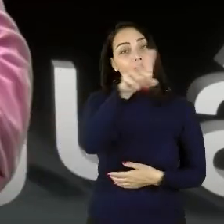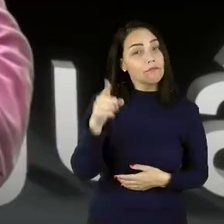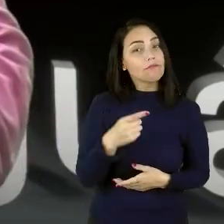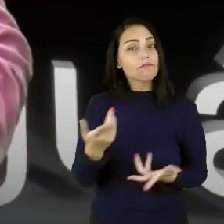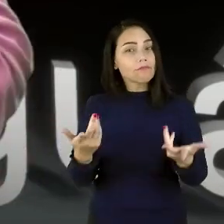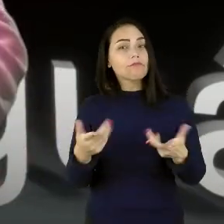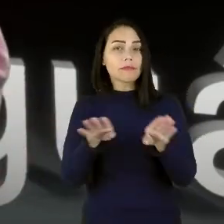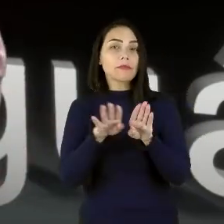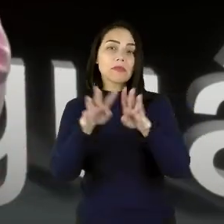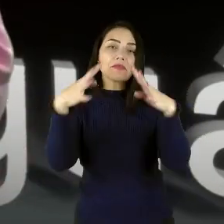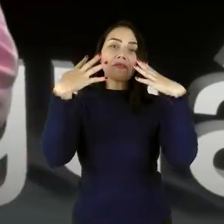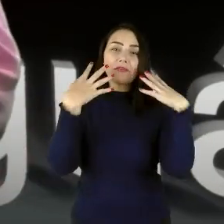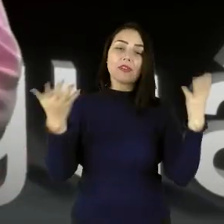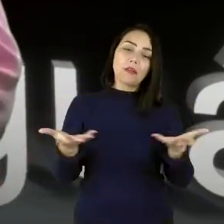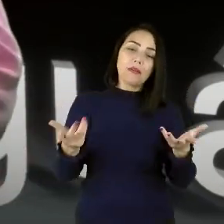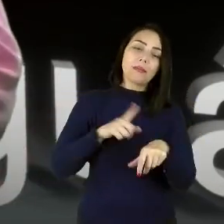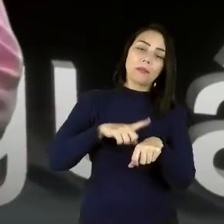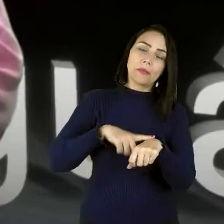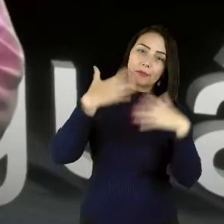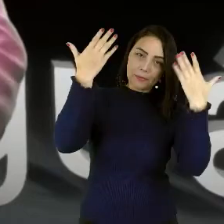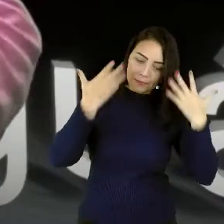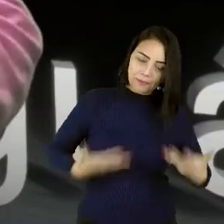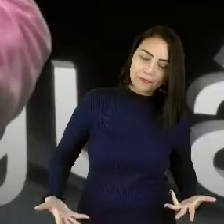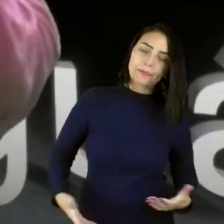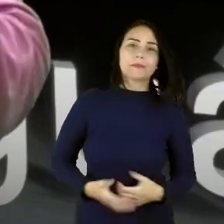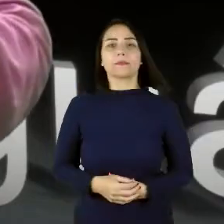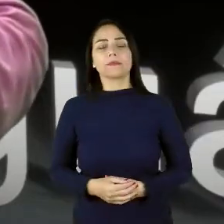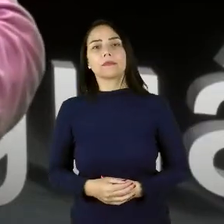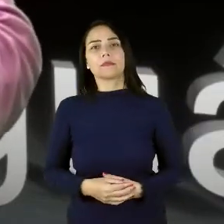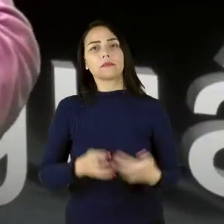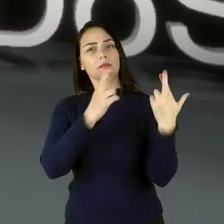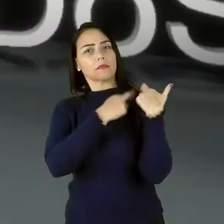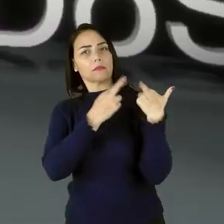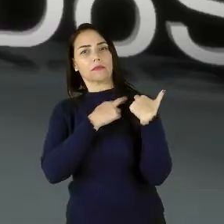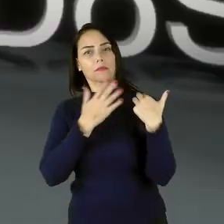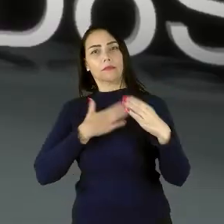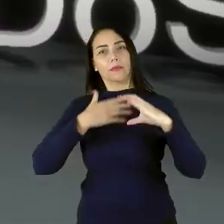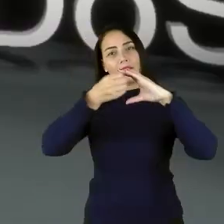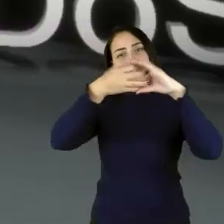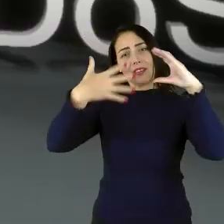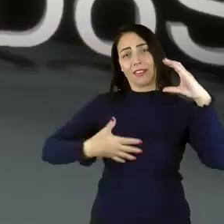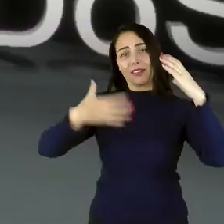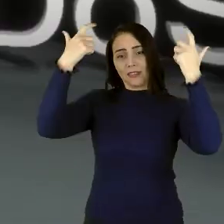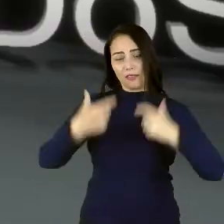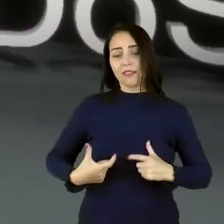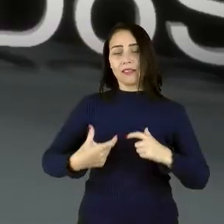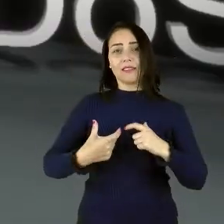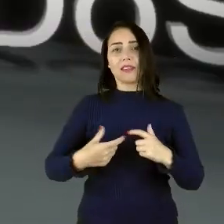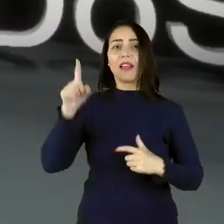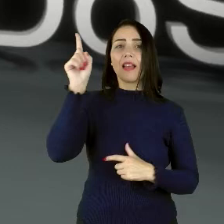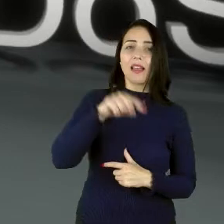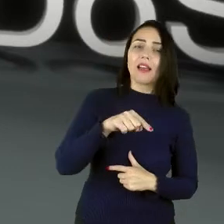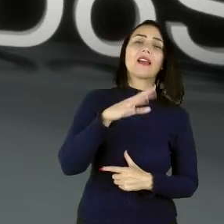de vocês me vê nesse momento. A responsável por essas minhas características físicas